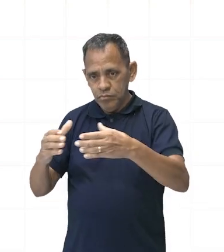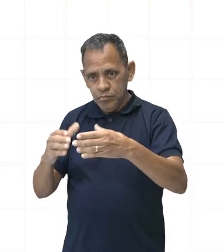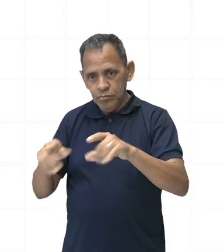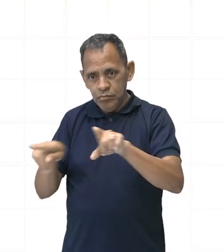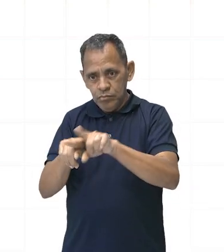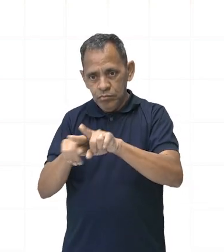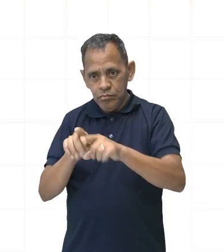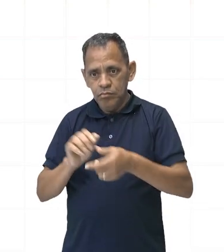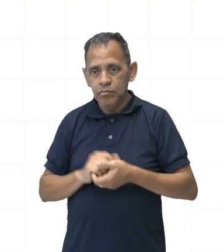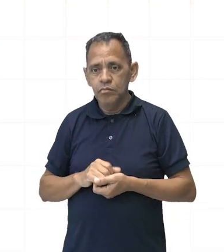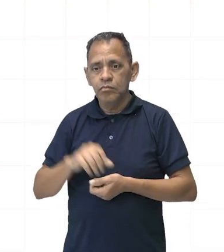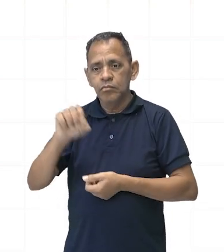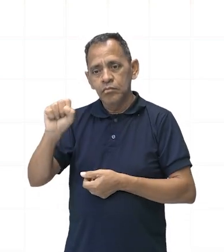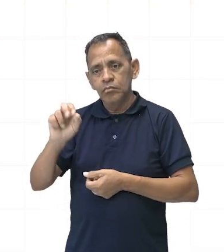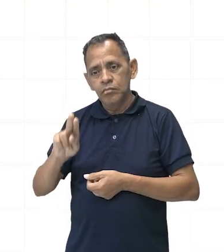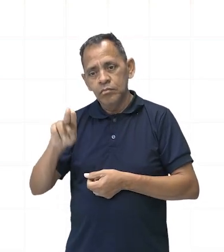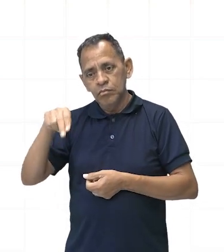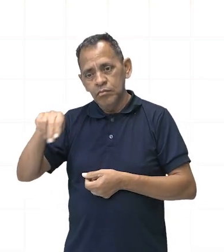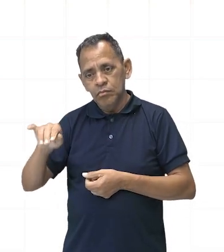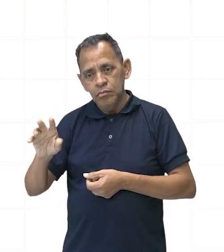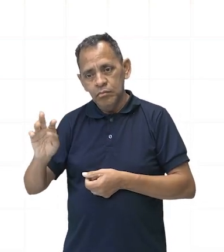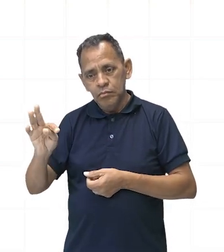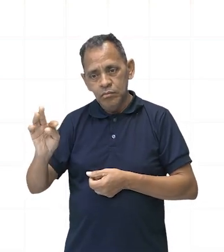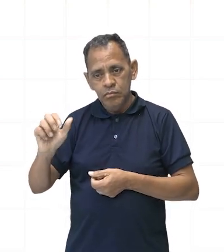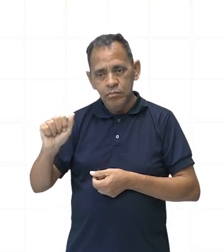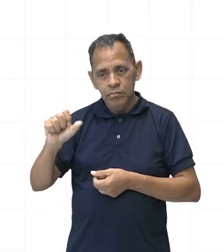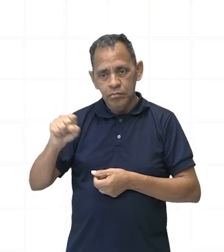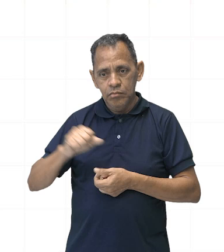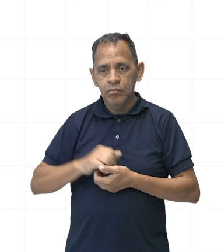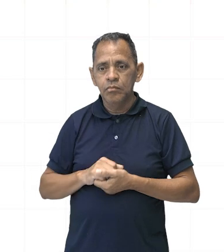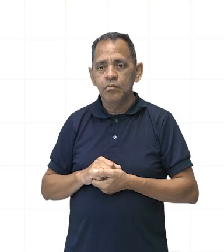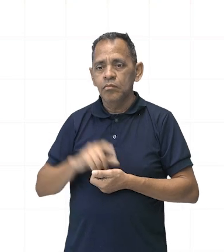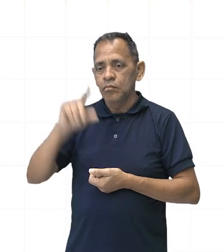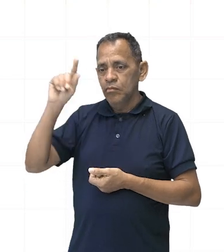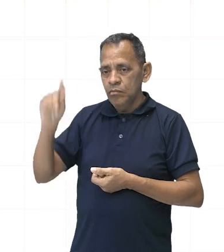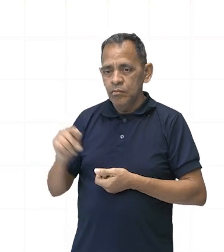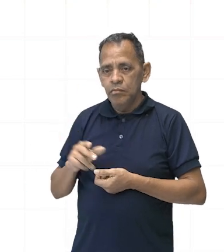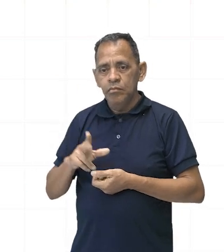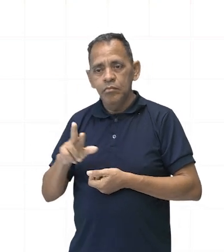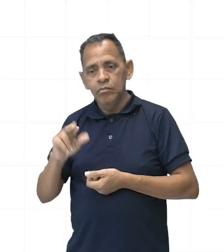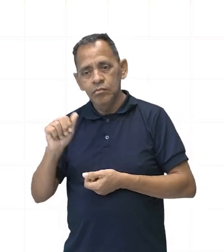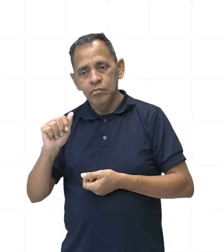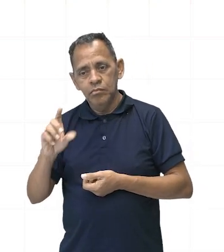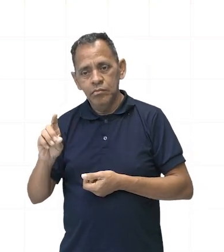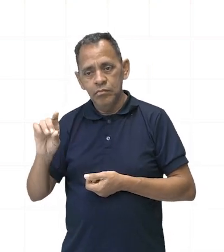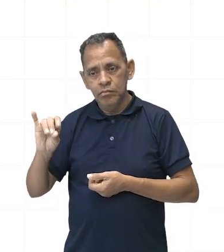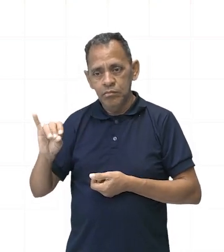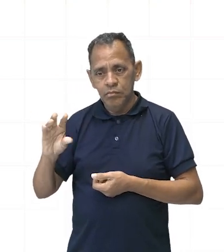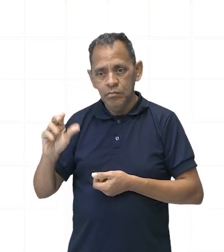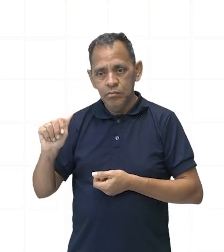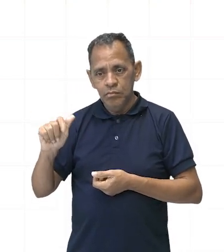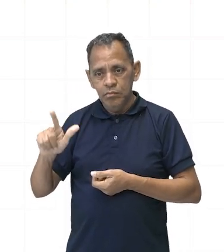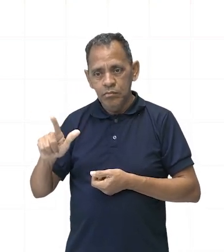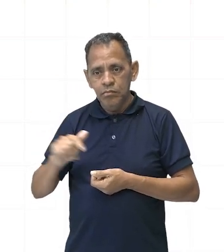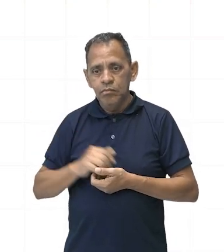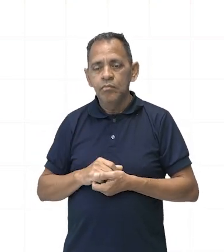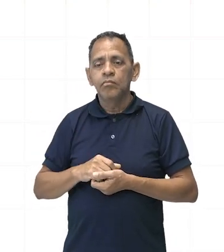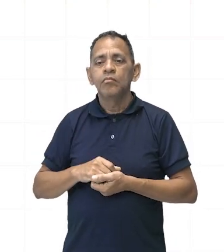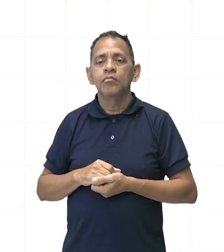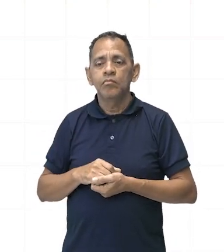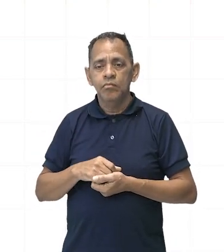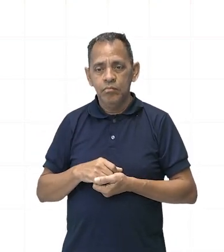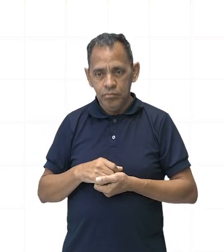os menos radicais, não fazem ali tanta coisa, mas fazem, que compõem aí cerca de 17%